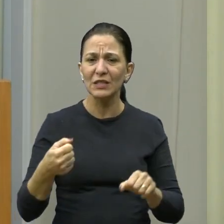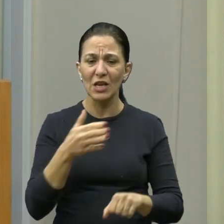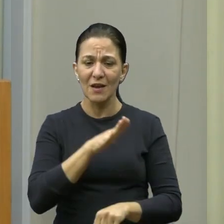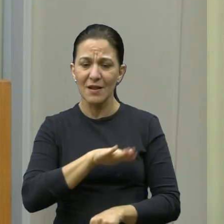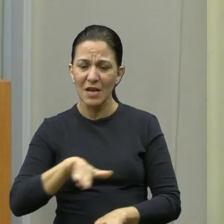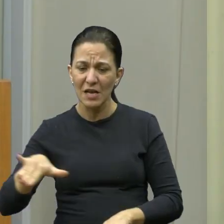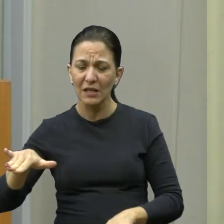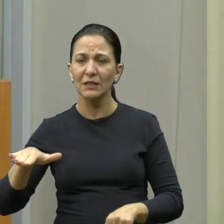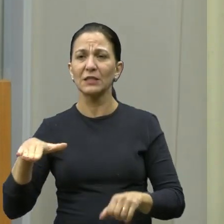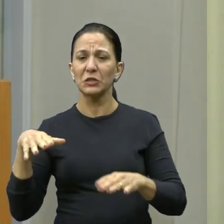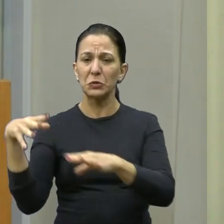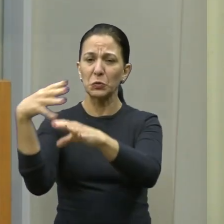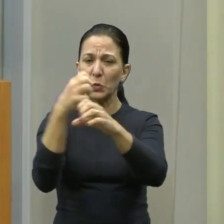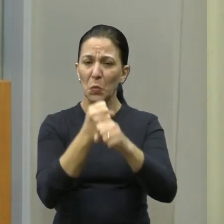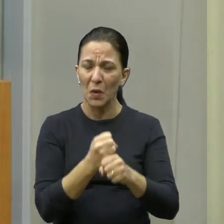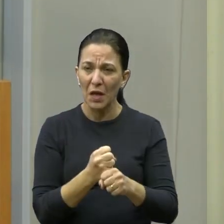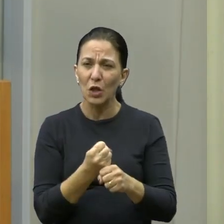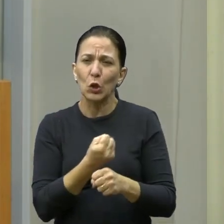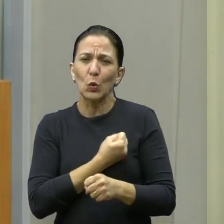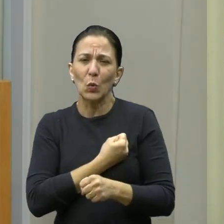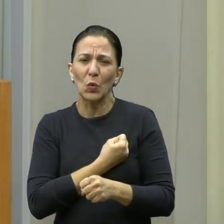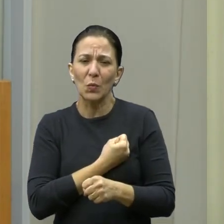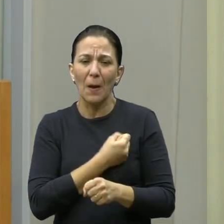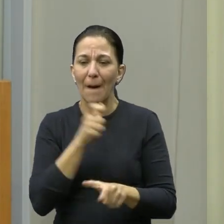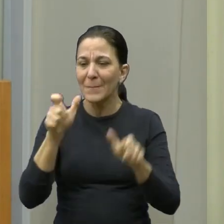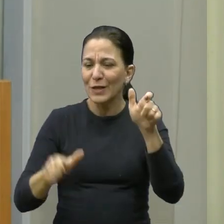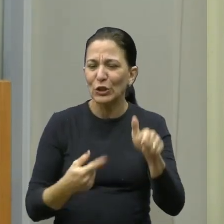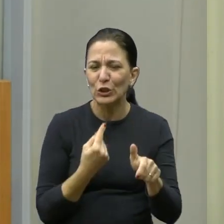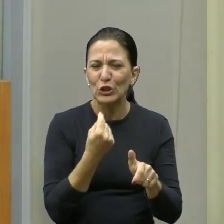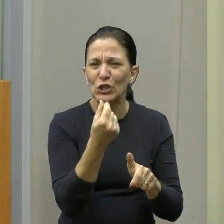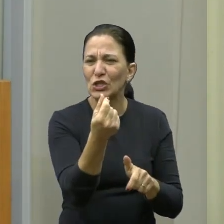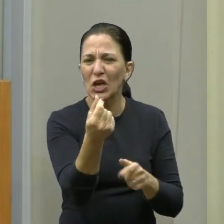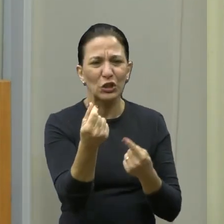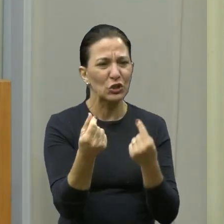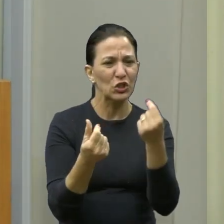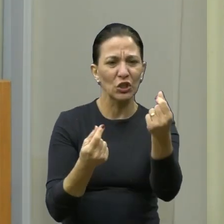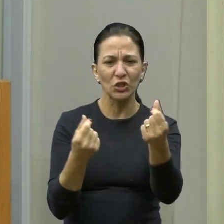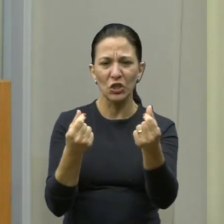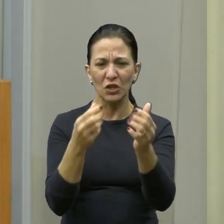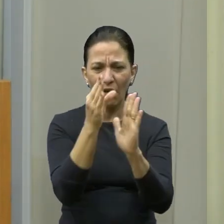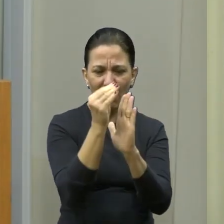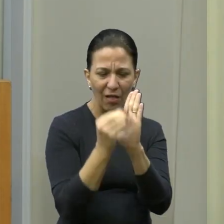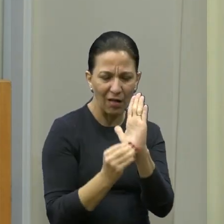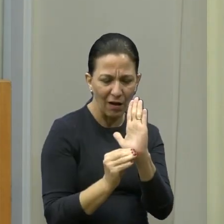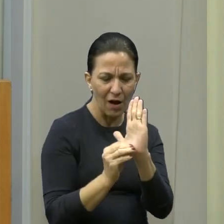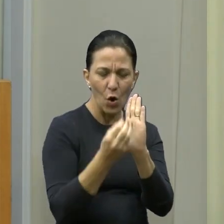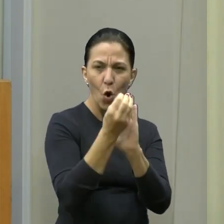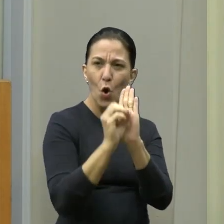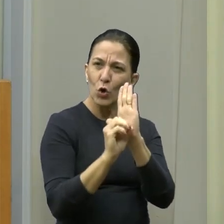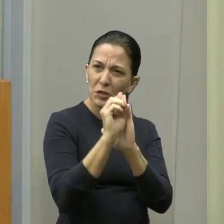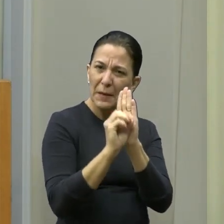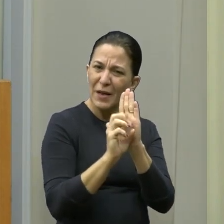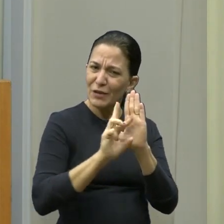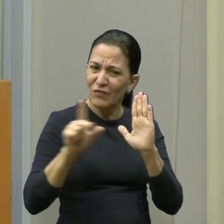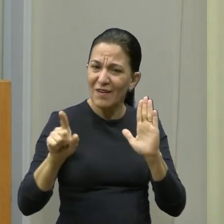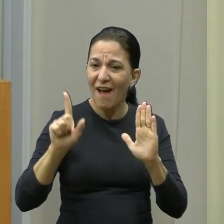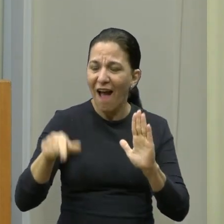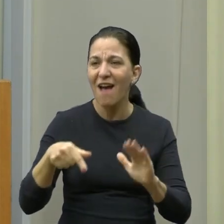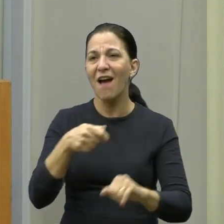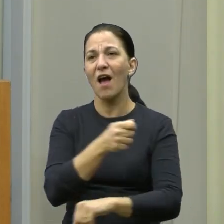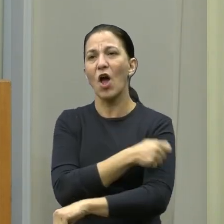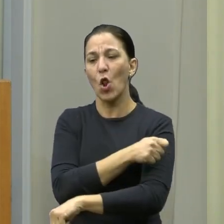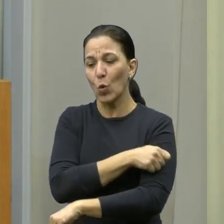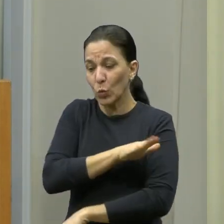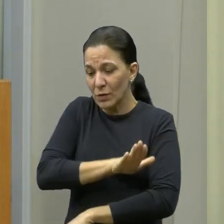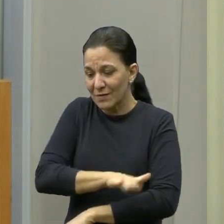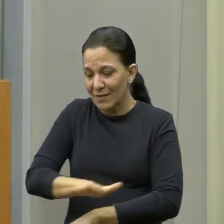número, as pessoas não são cifrão, as pessoas não são planilha de orçamento, são pessoas, são alunos, são